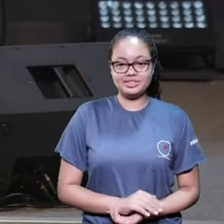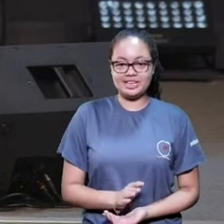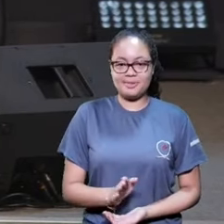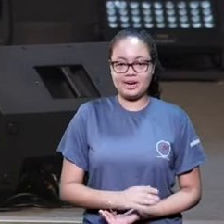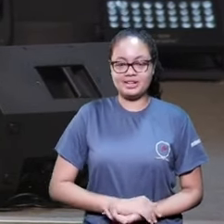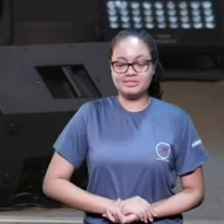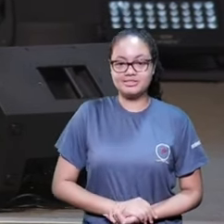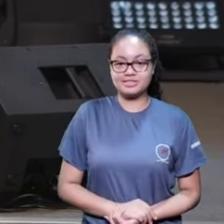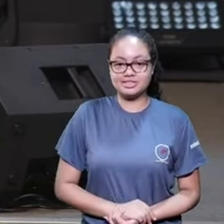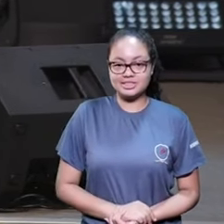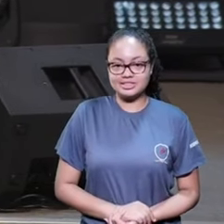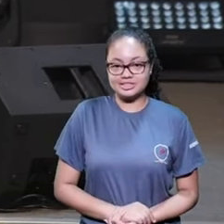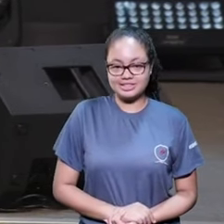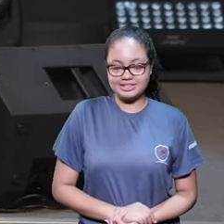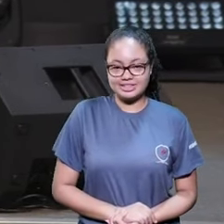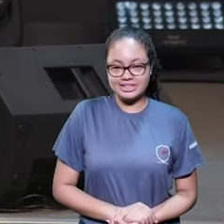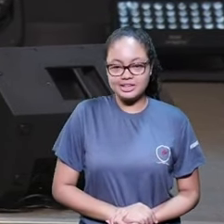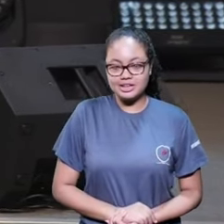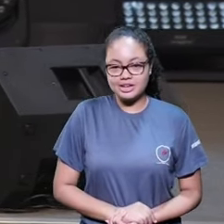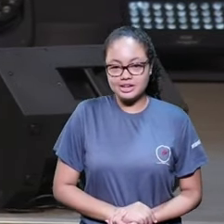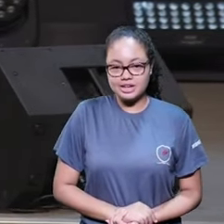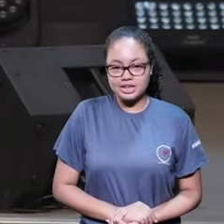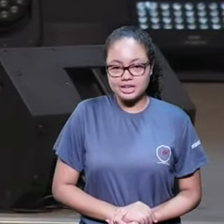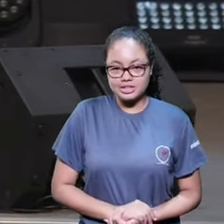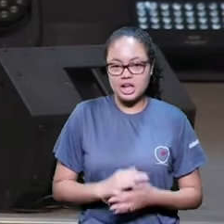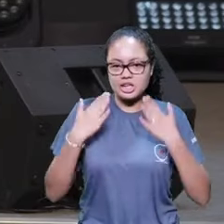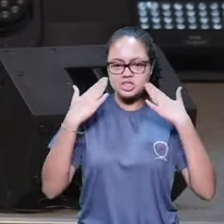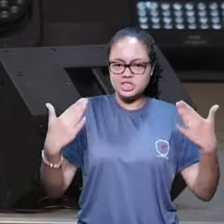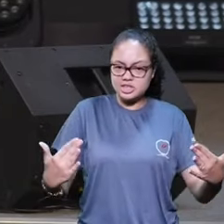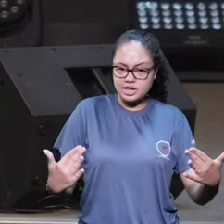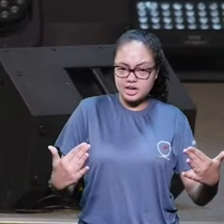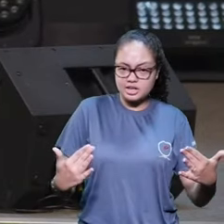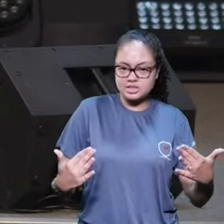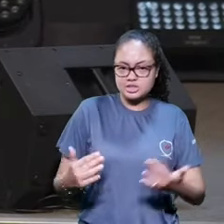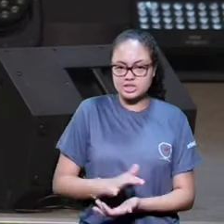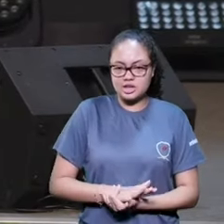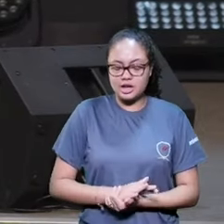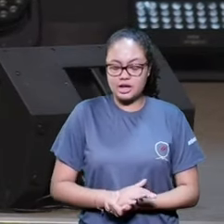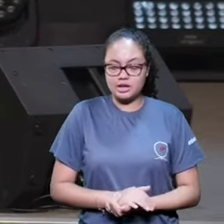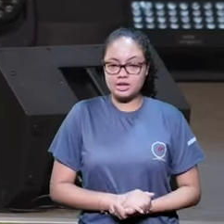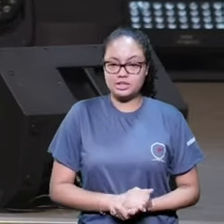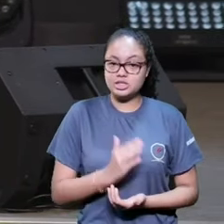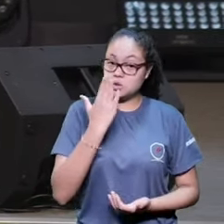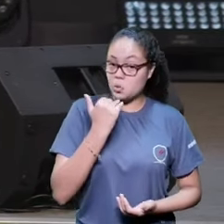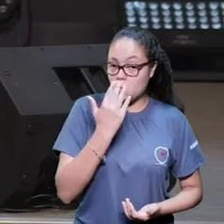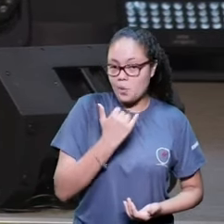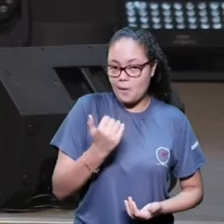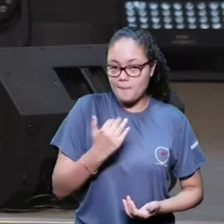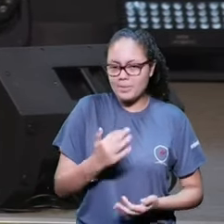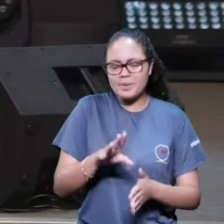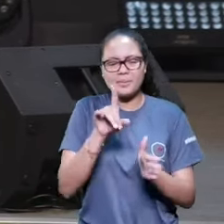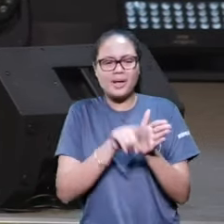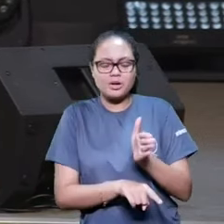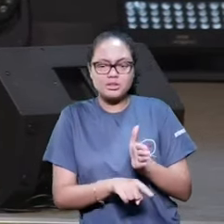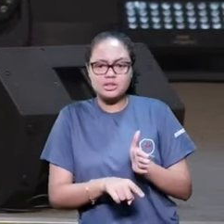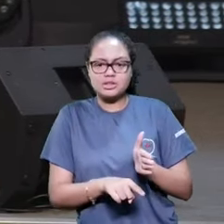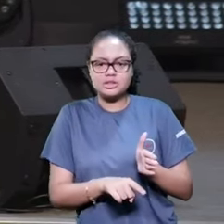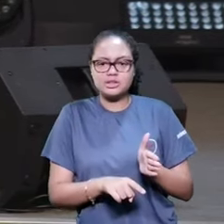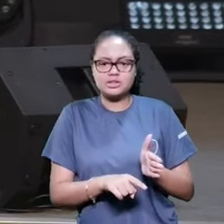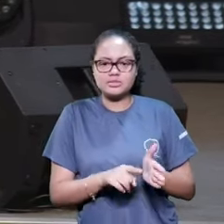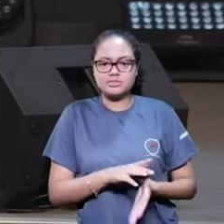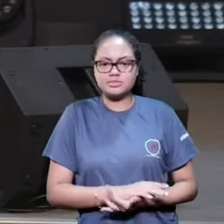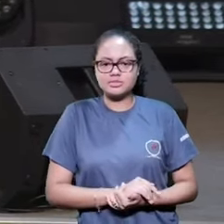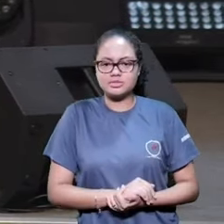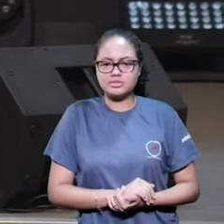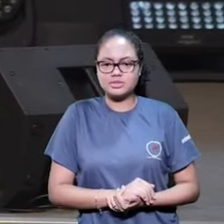Tudo diante deles. Colocando tudo diante deles. Estão comendo? Eles fazem uma pergunta.